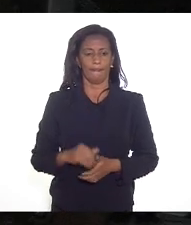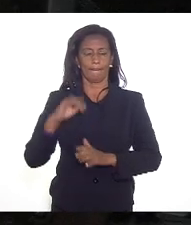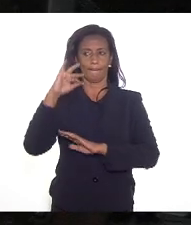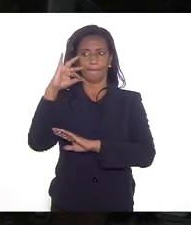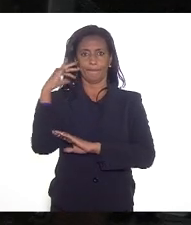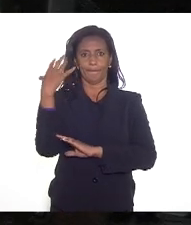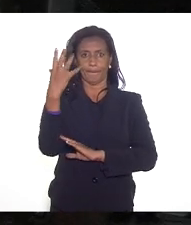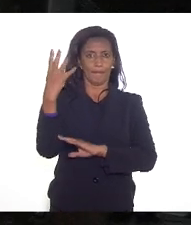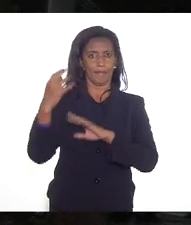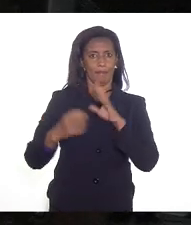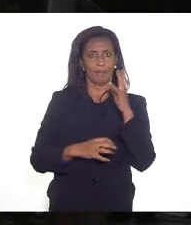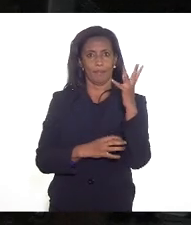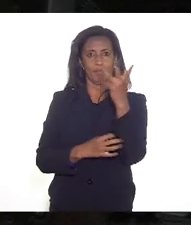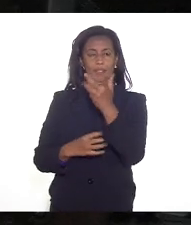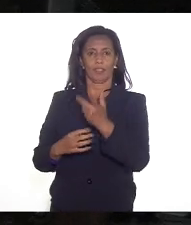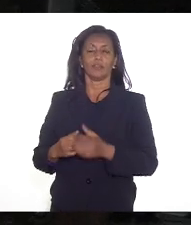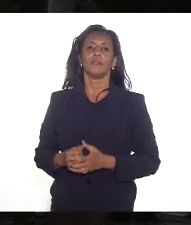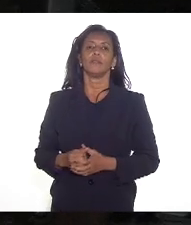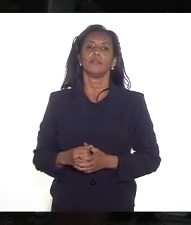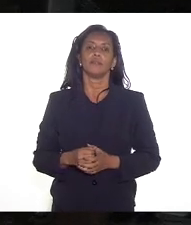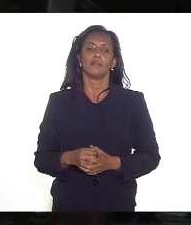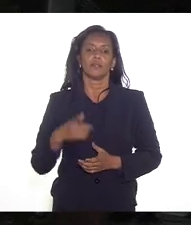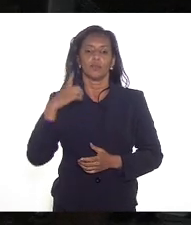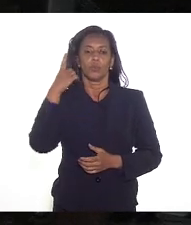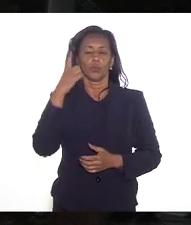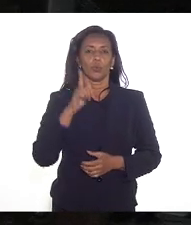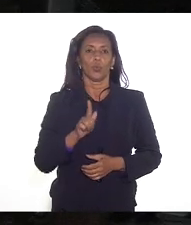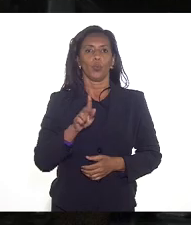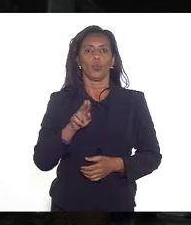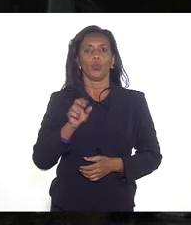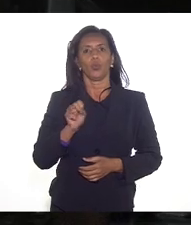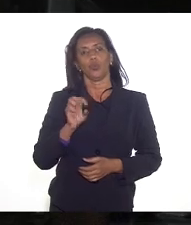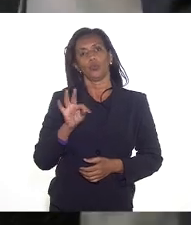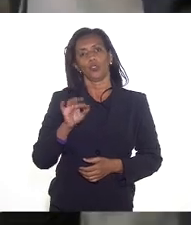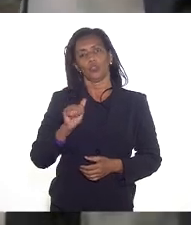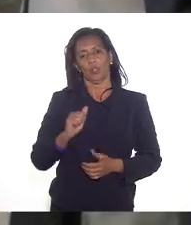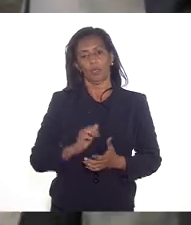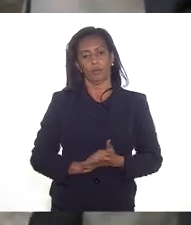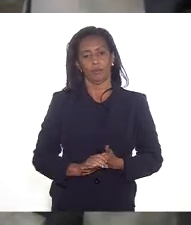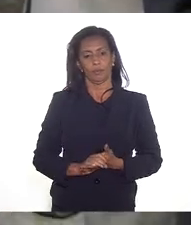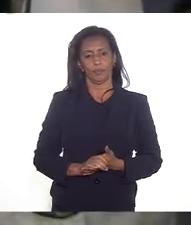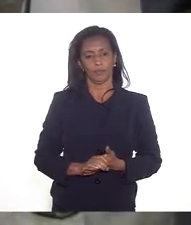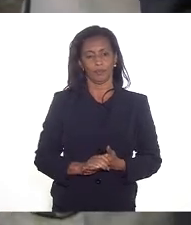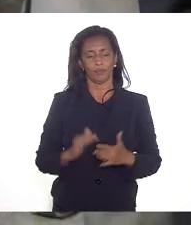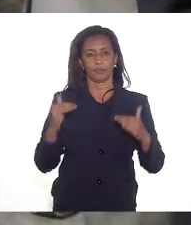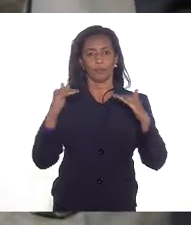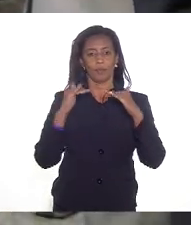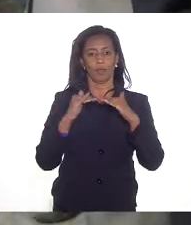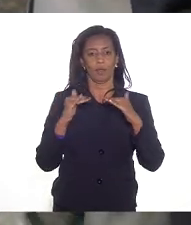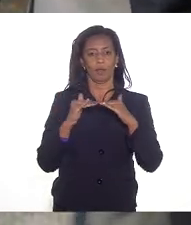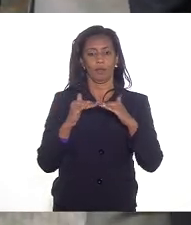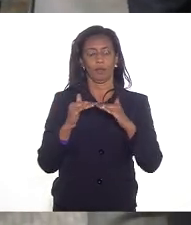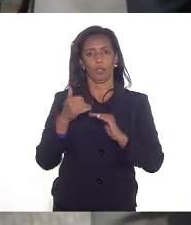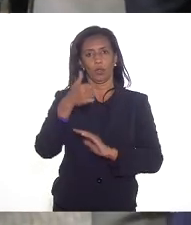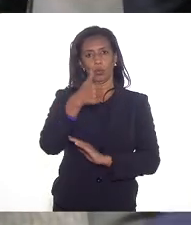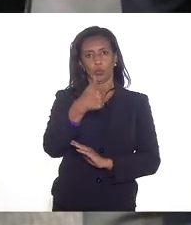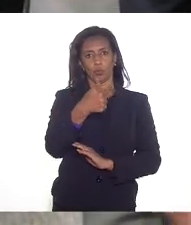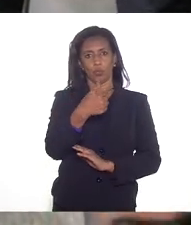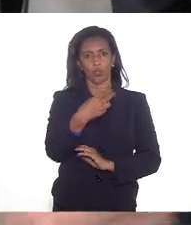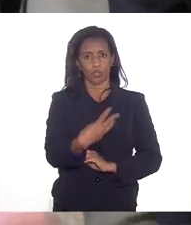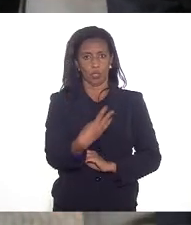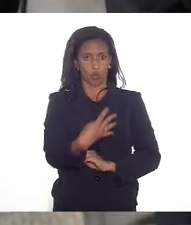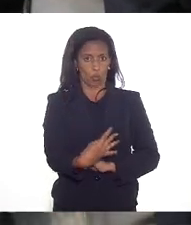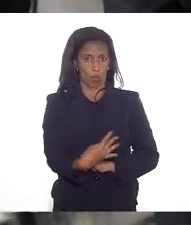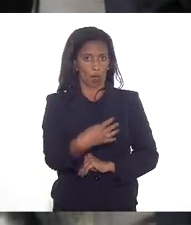habitado são do ambiente Deputado Gustavo Schmidt Presidente favorável elas